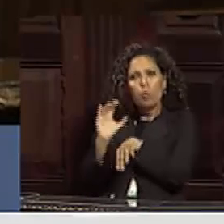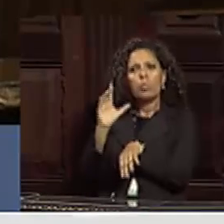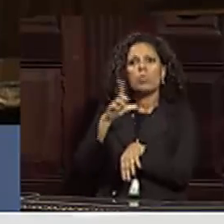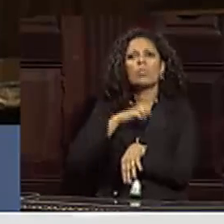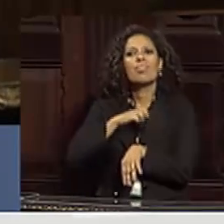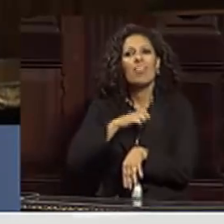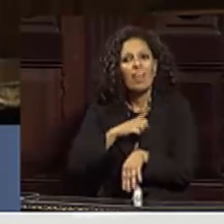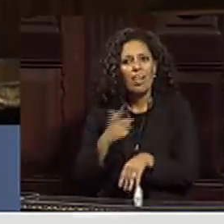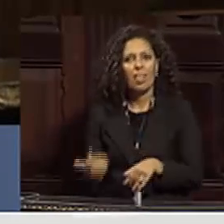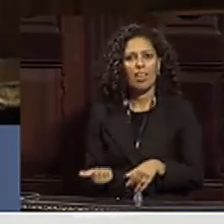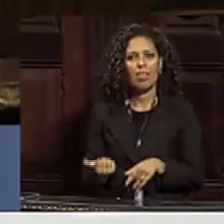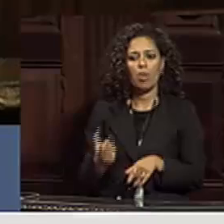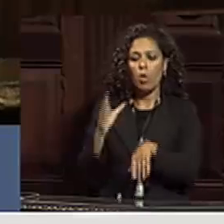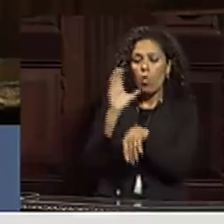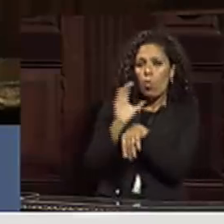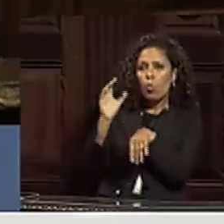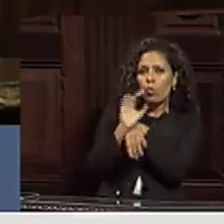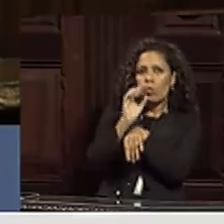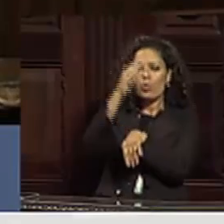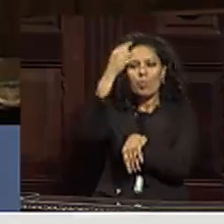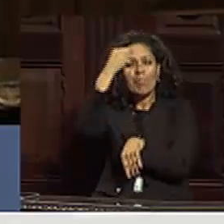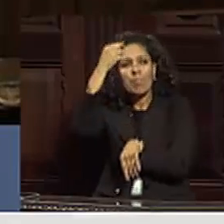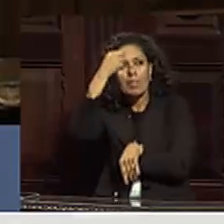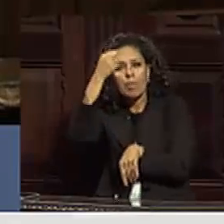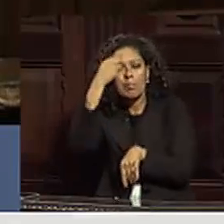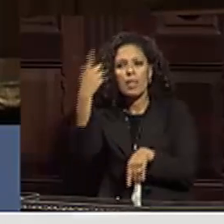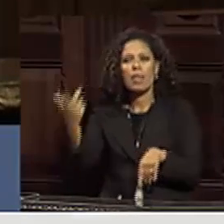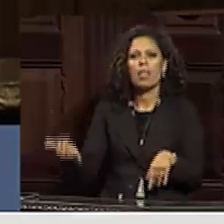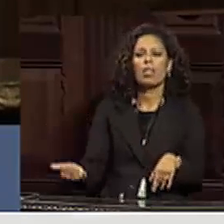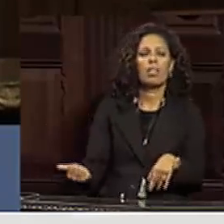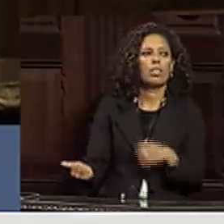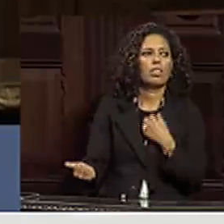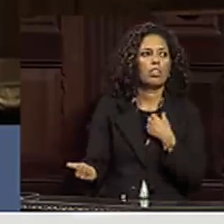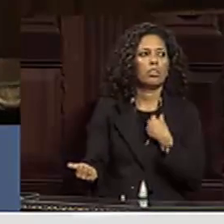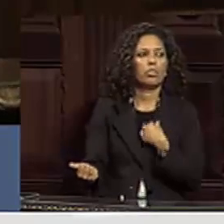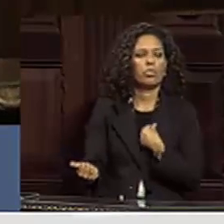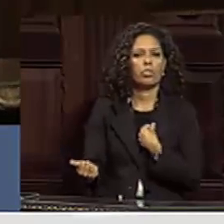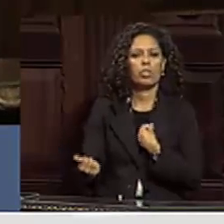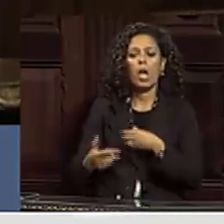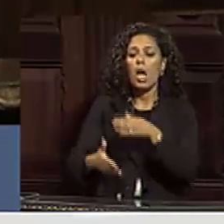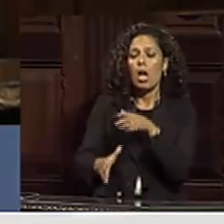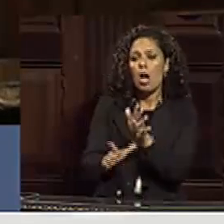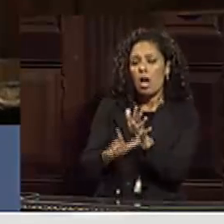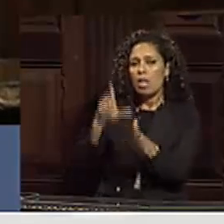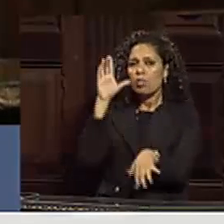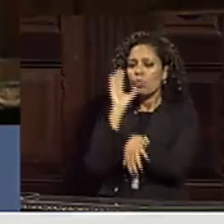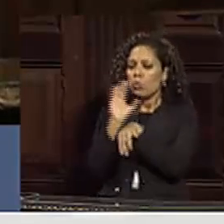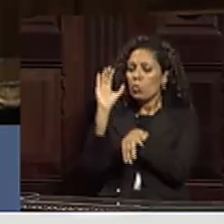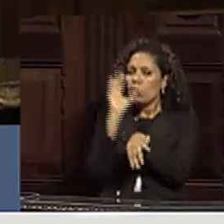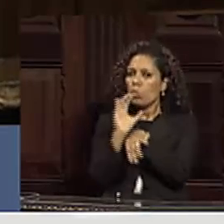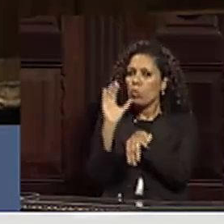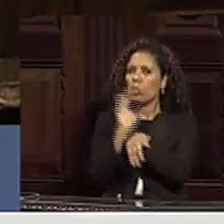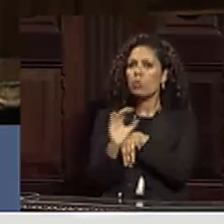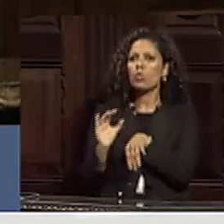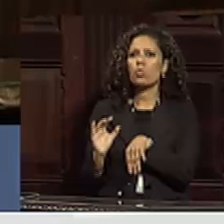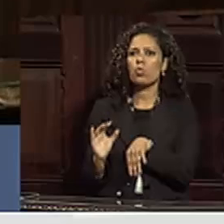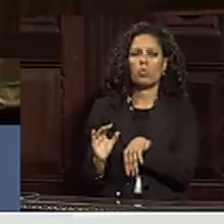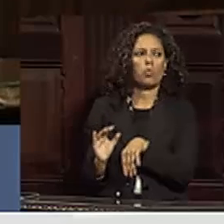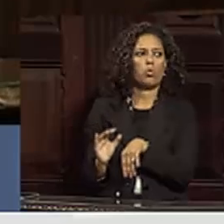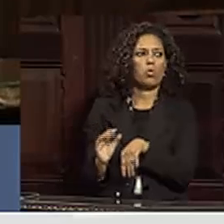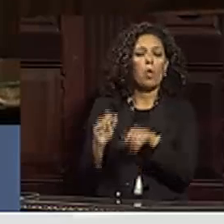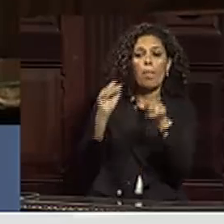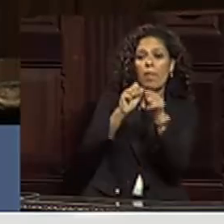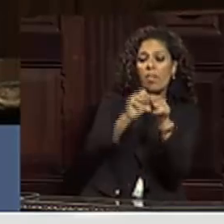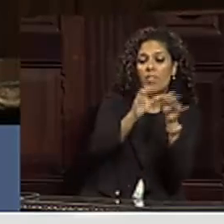tratamento psicológico, psiquiátrico, treinamento para saber empunhar, para